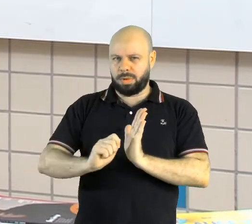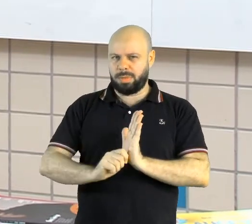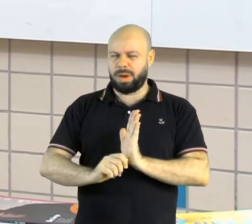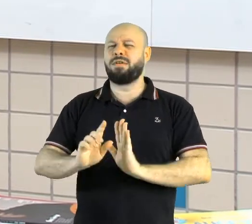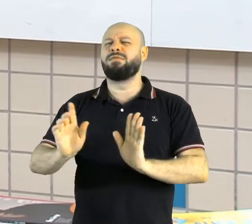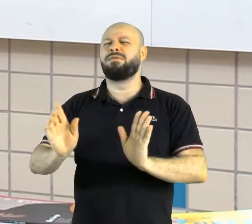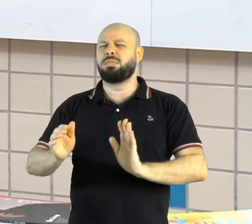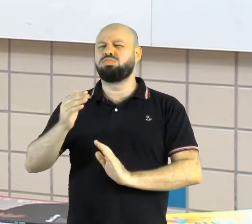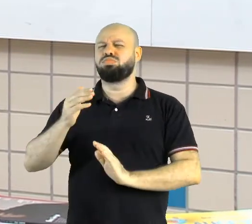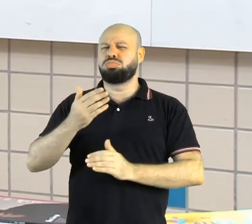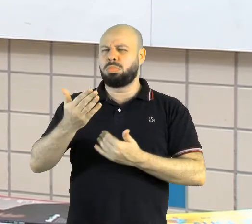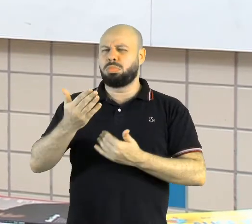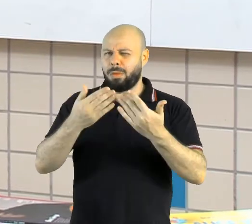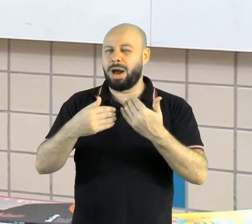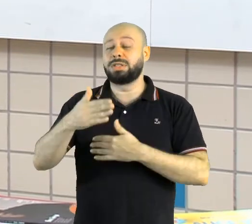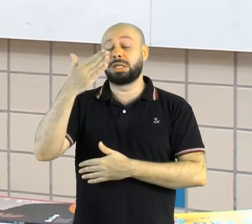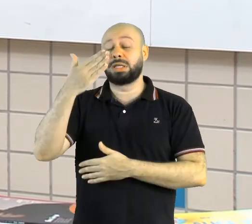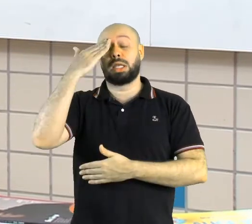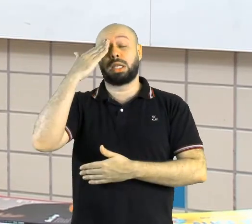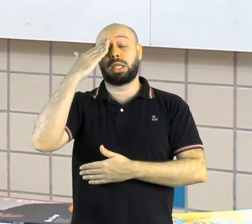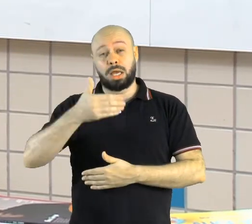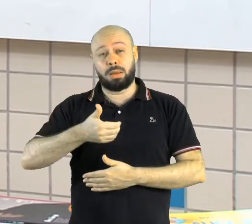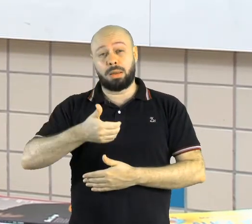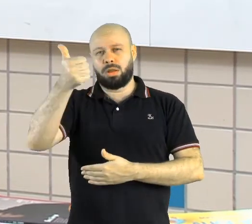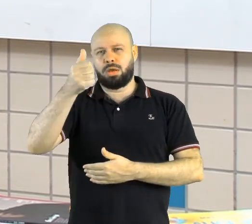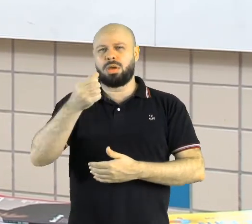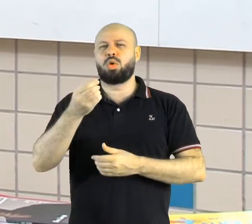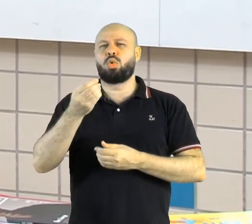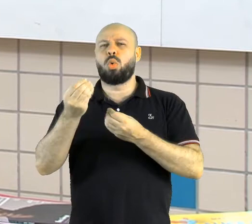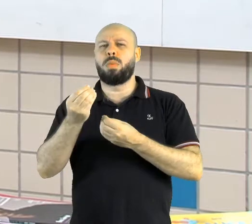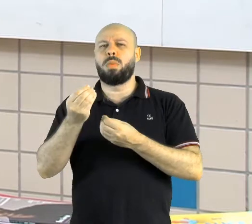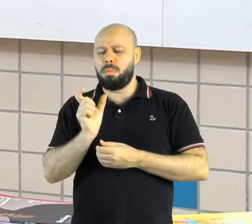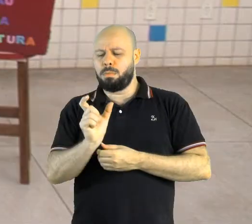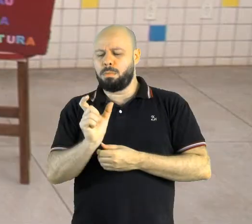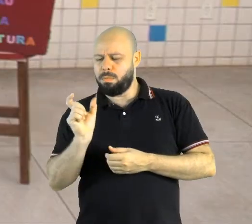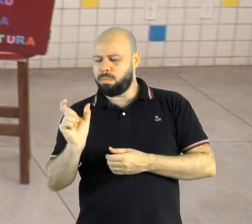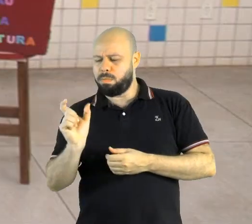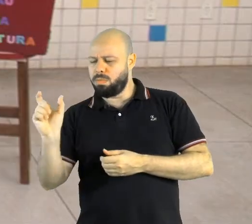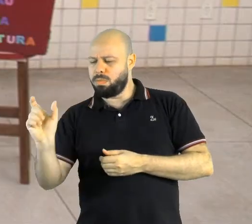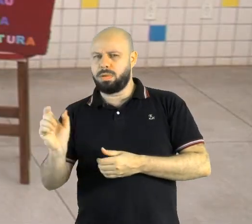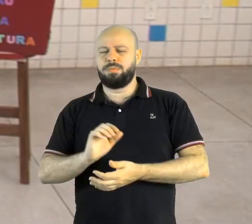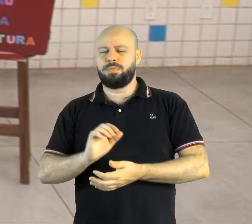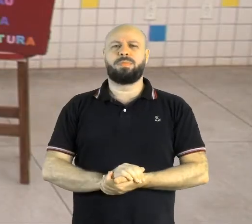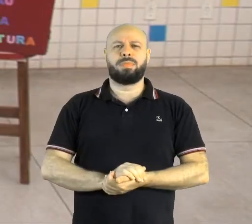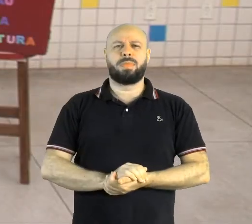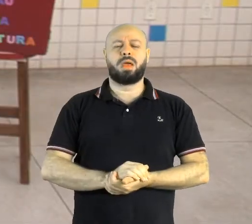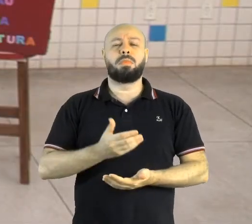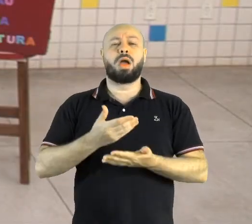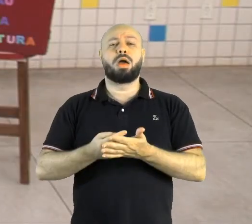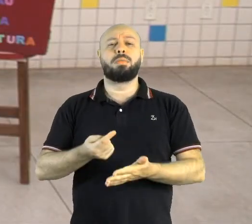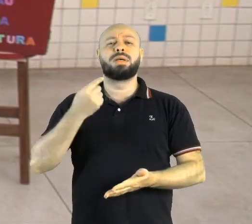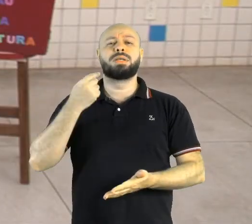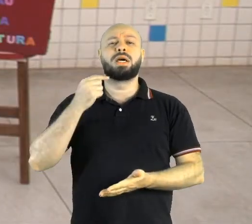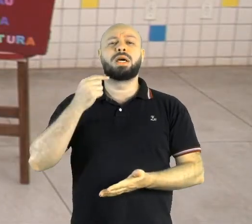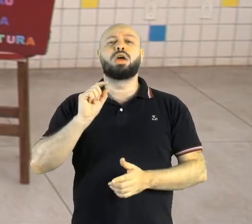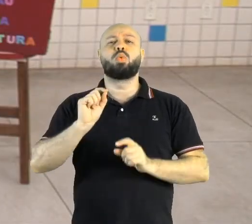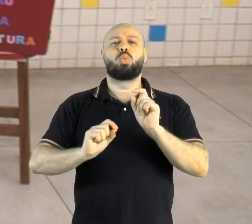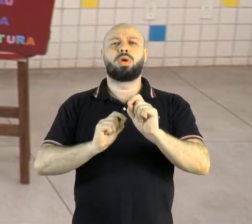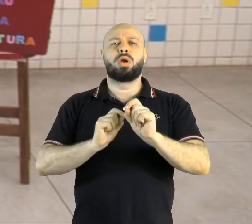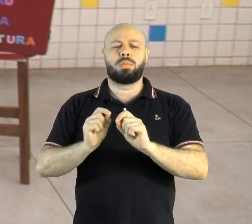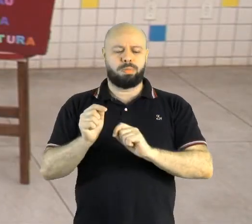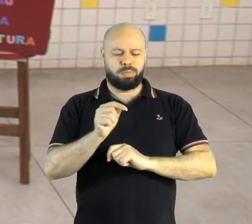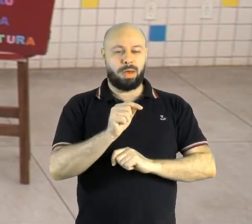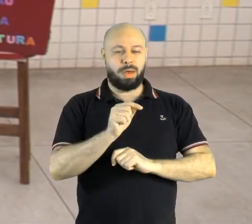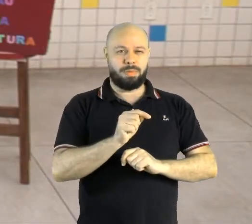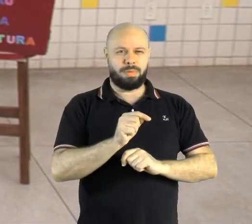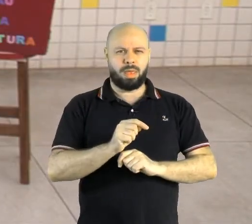vocês vão entender melhor o que é segmentar. Então, assim, na aula passada, nós falamos o quê? Que relato